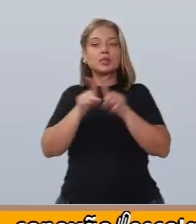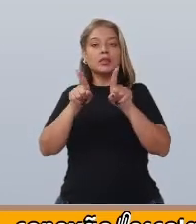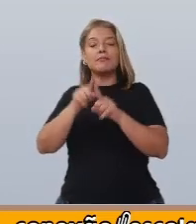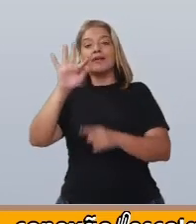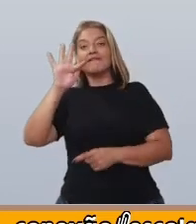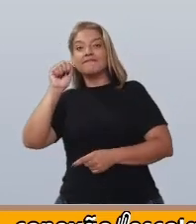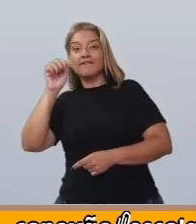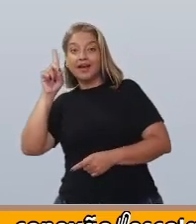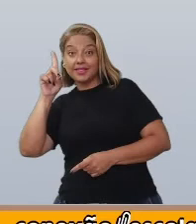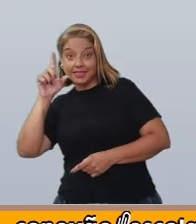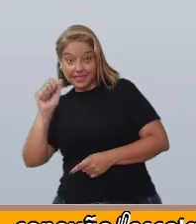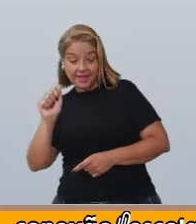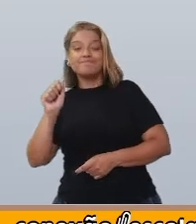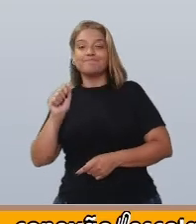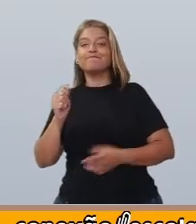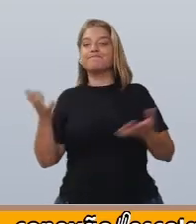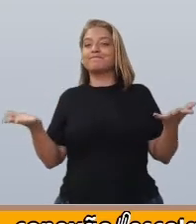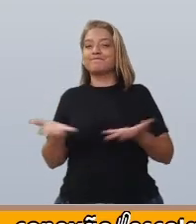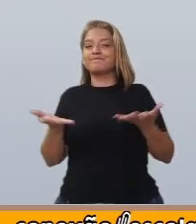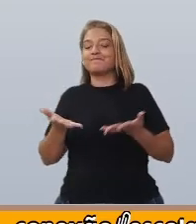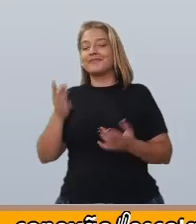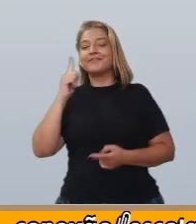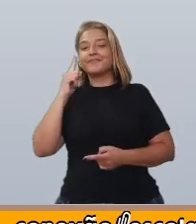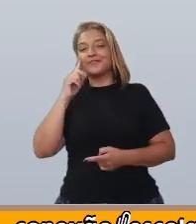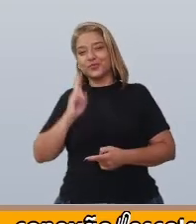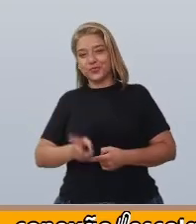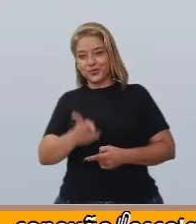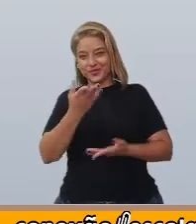dar sequência à aula de hoje.